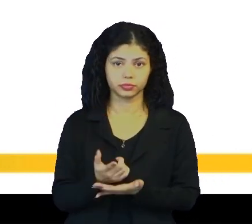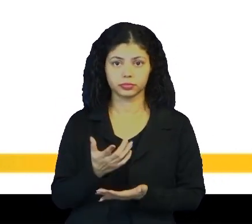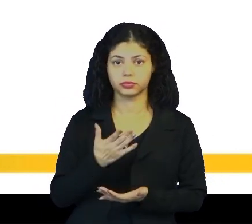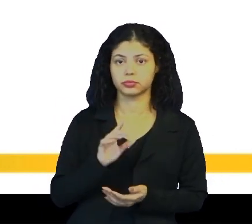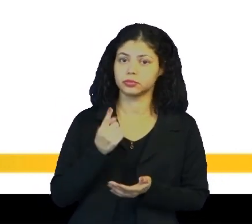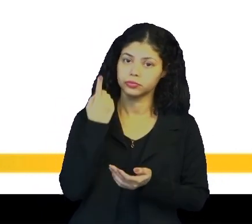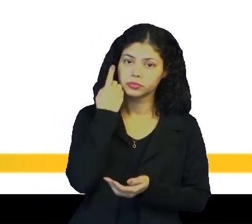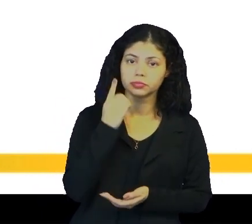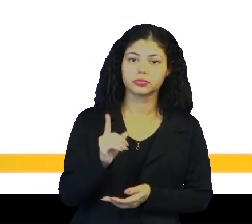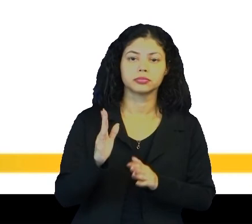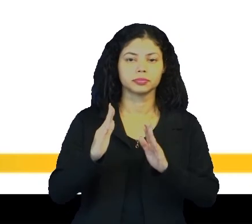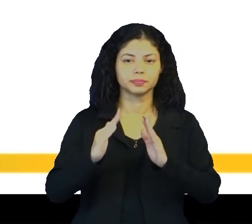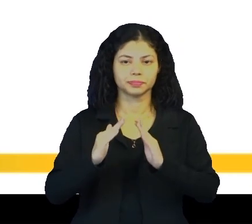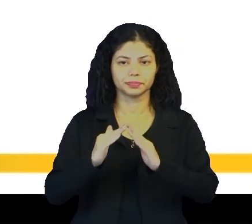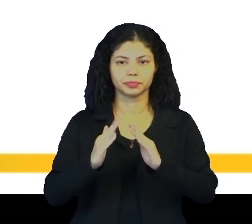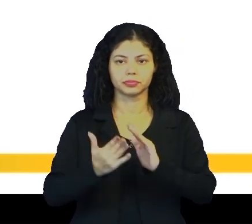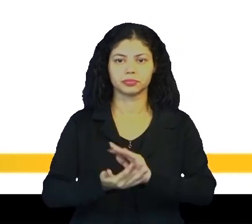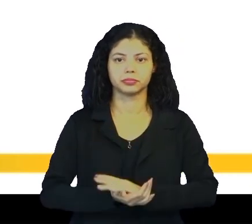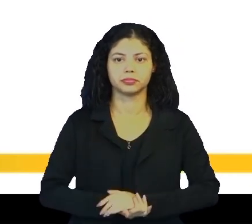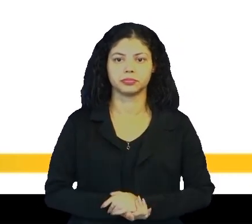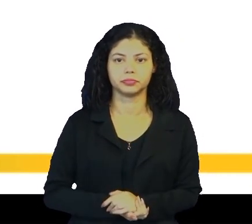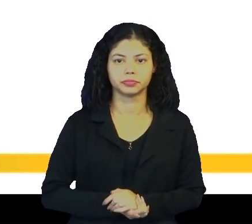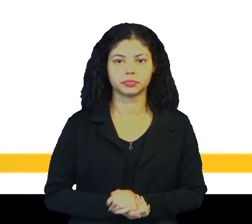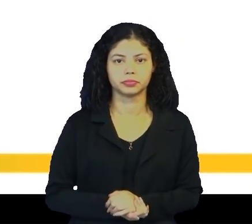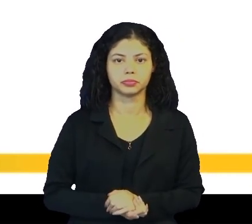compraria uma casa.